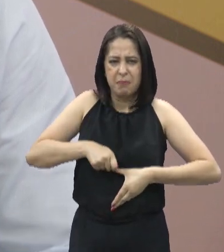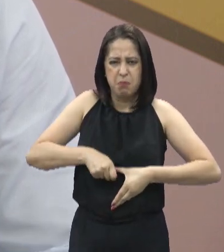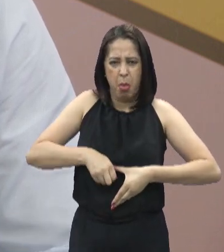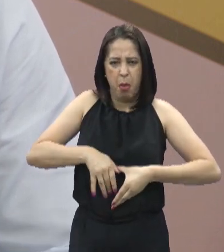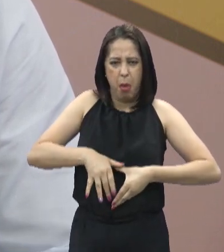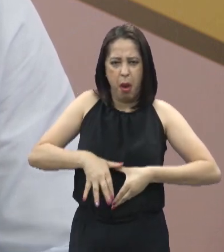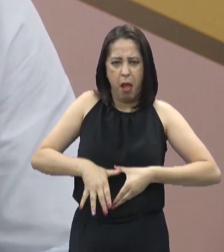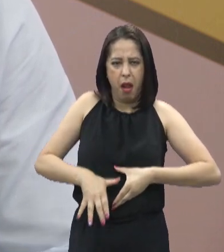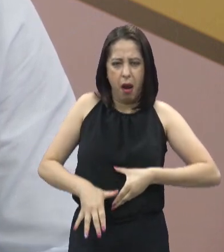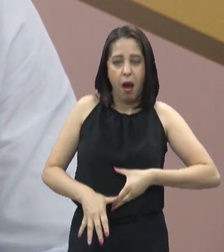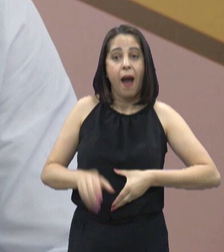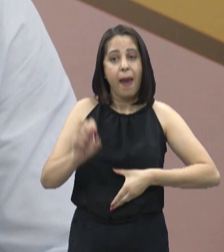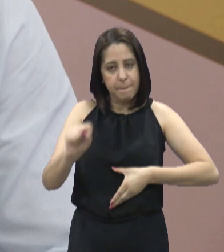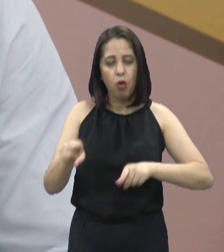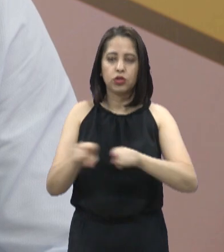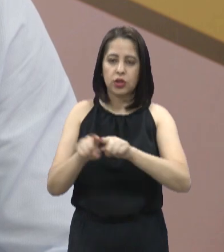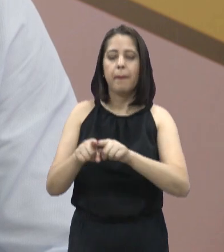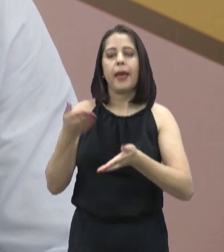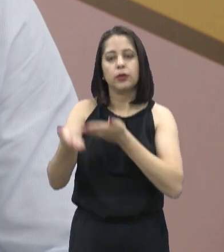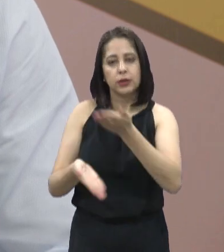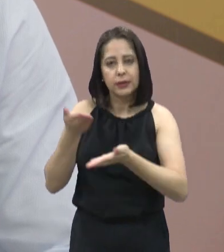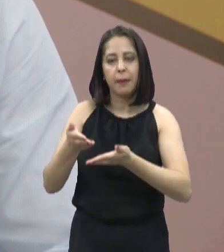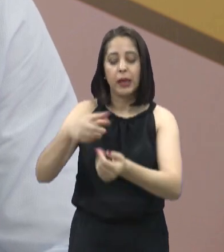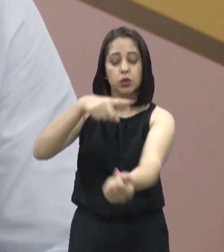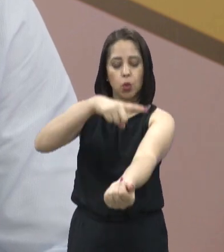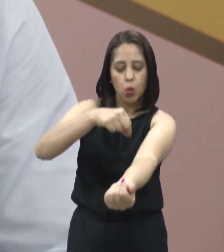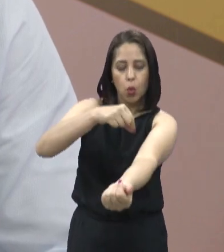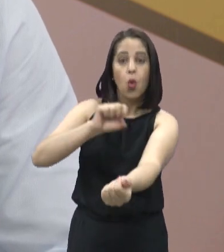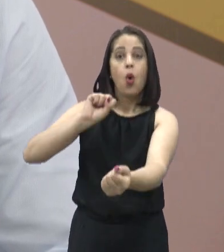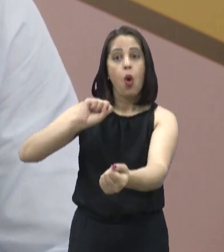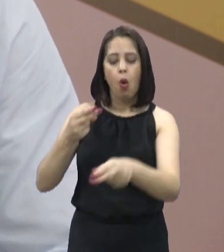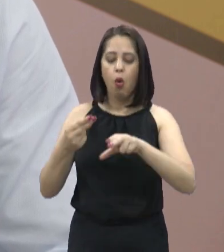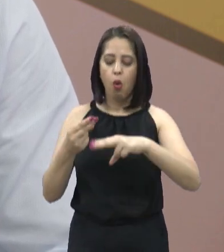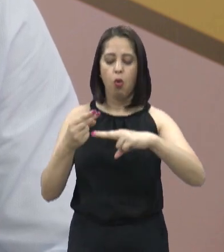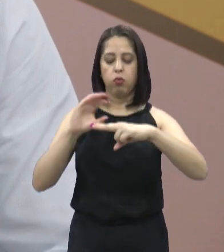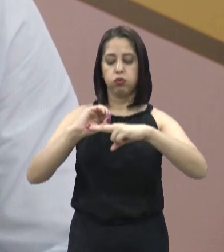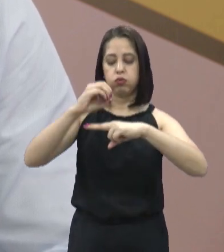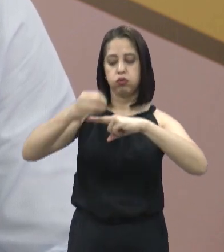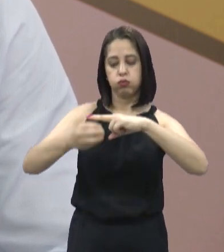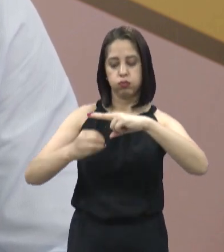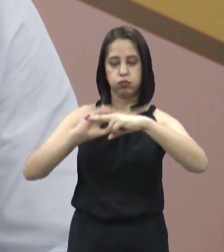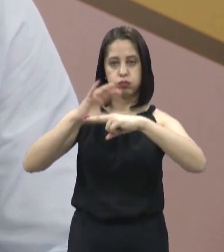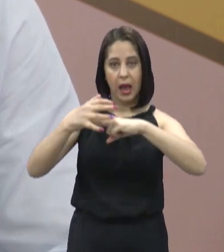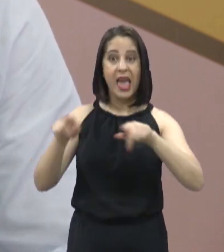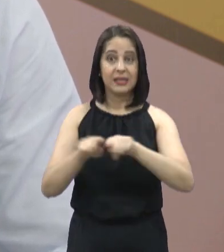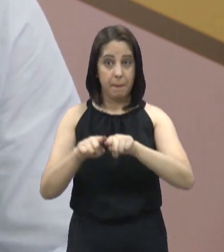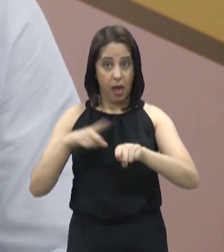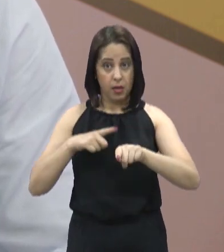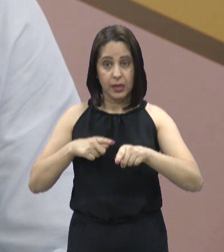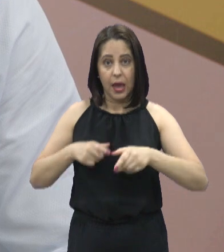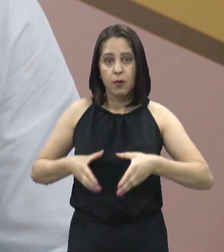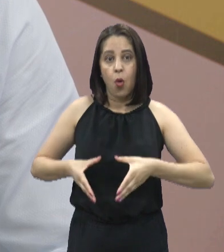outros tratamentos, como a quimioterapia e a radioterapia. E a gente tem também o câncer de colo do útero, que é